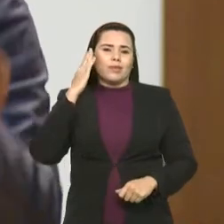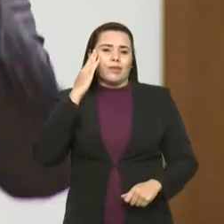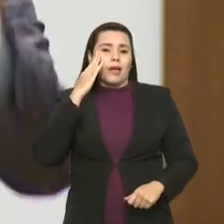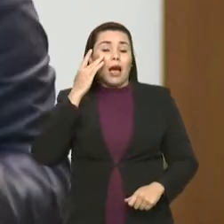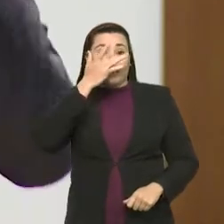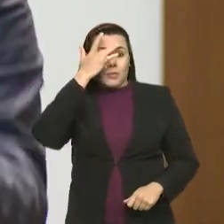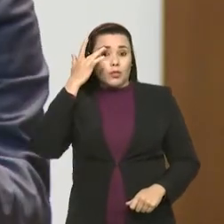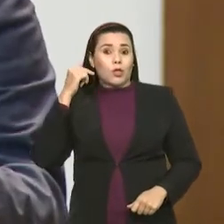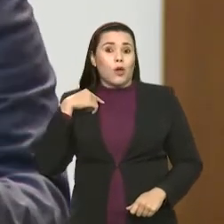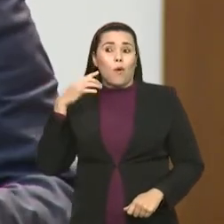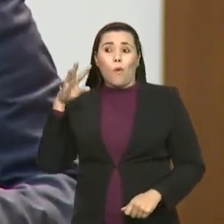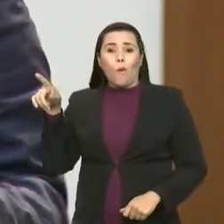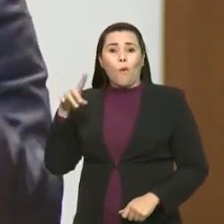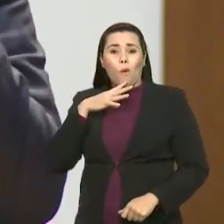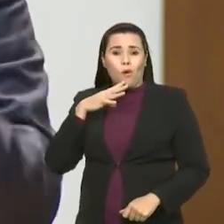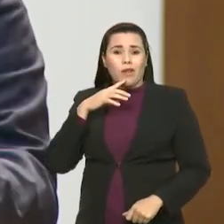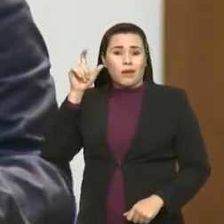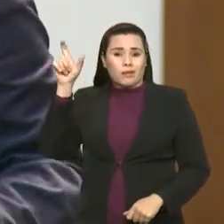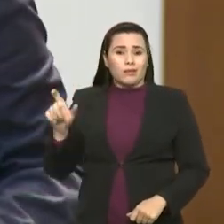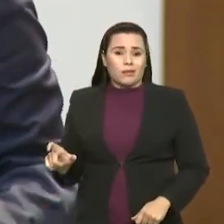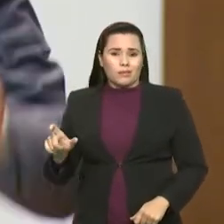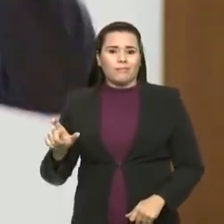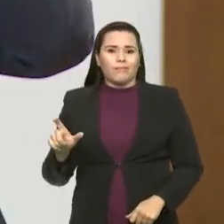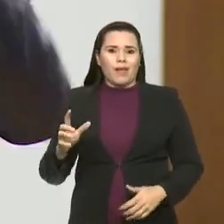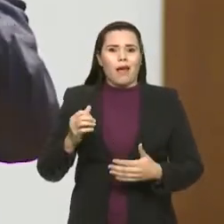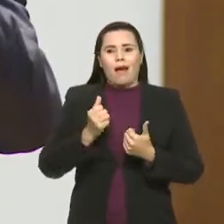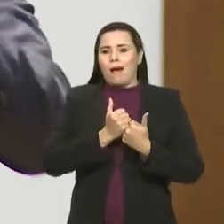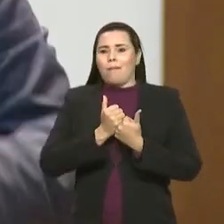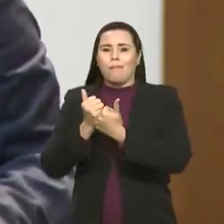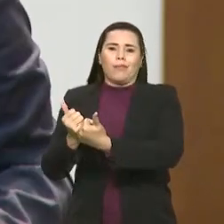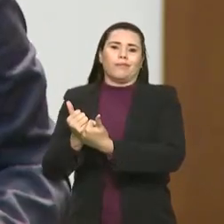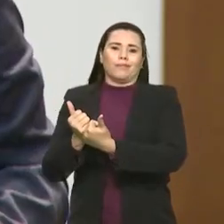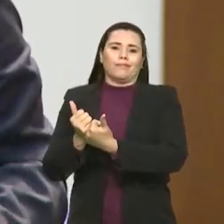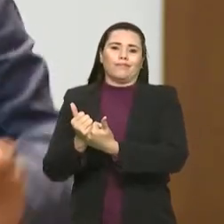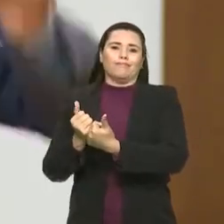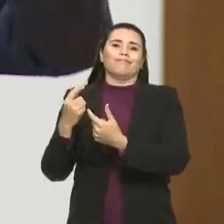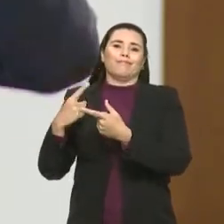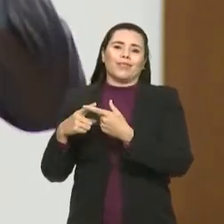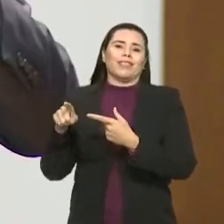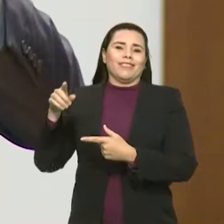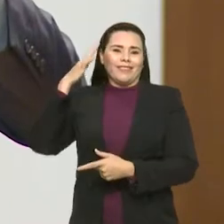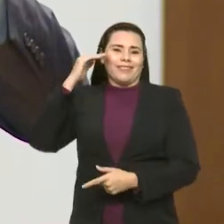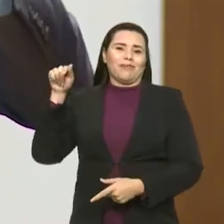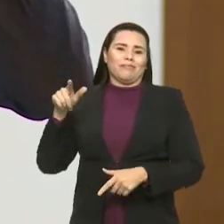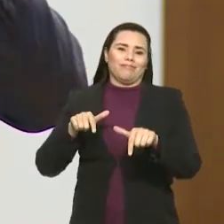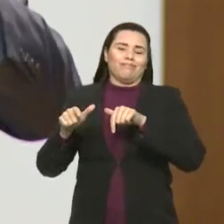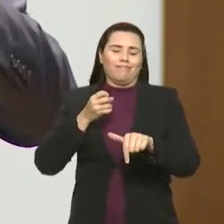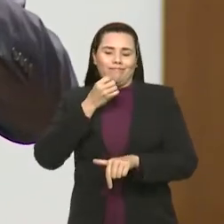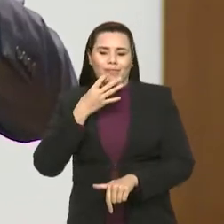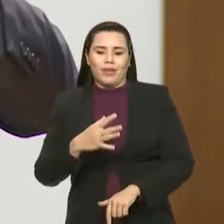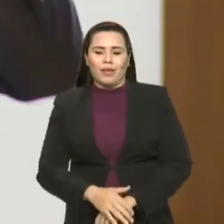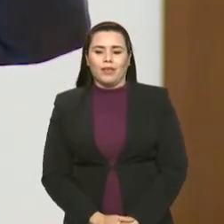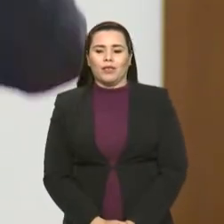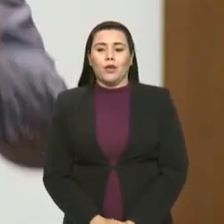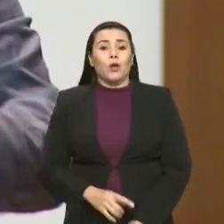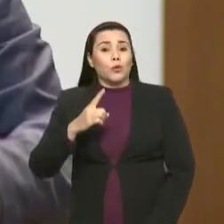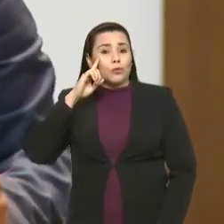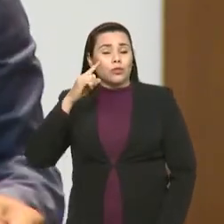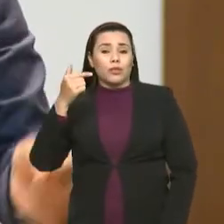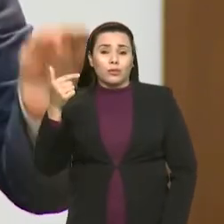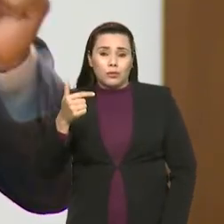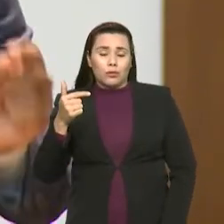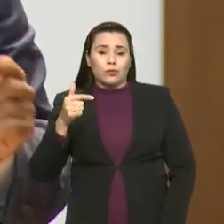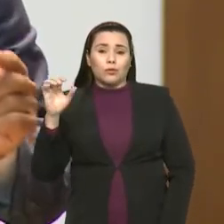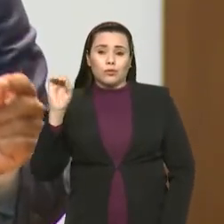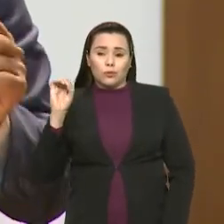Bonfim passam a apoiar e que, com certeza, nós estaremos no segundo turno a partir do dia 2 de